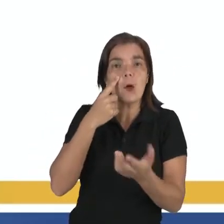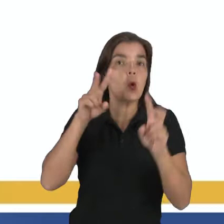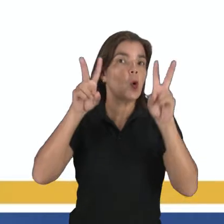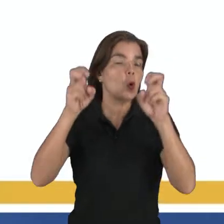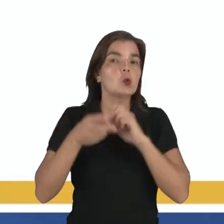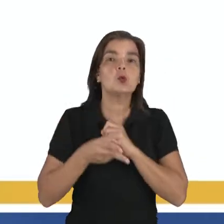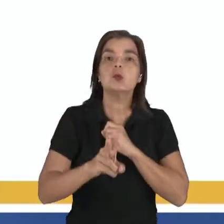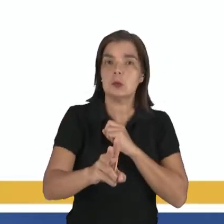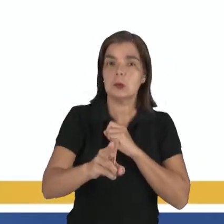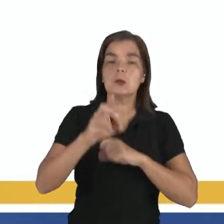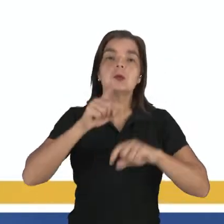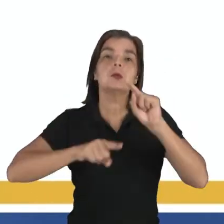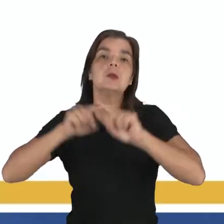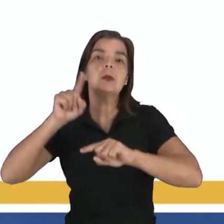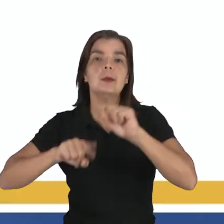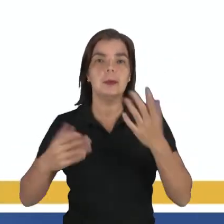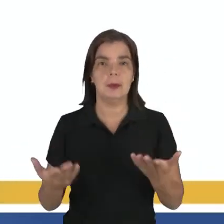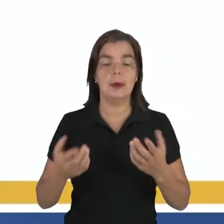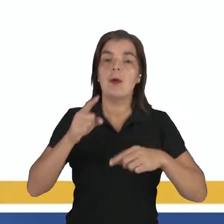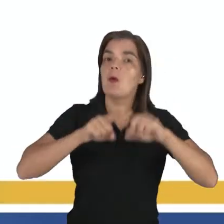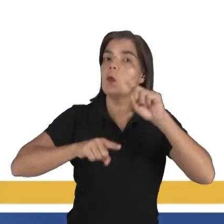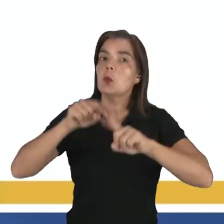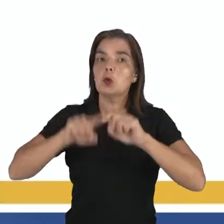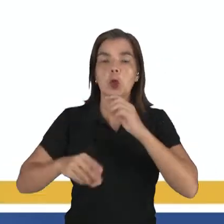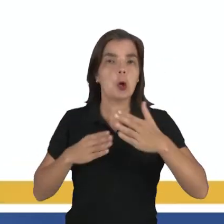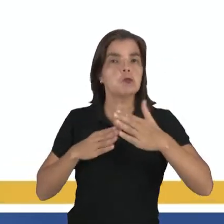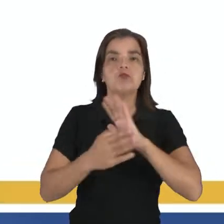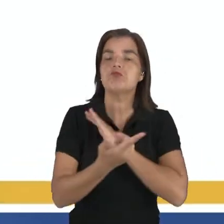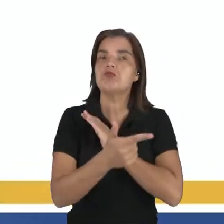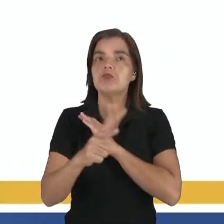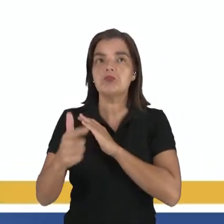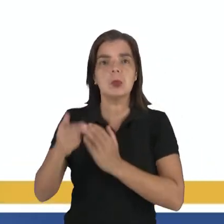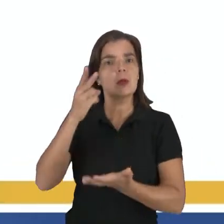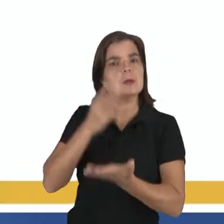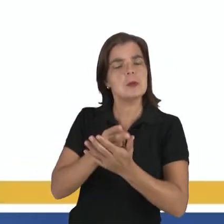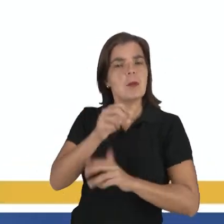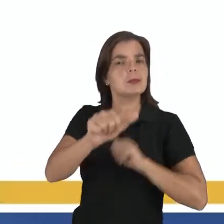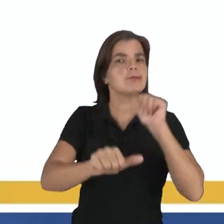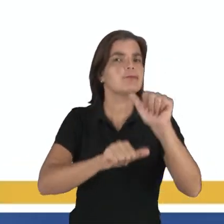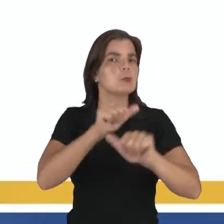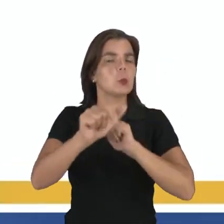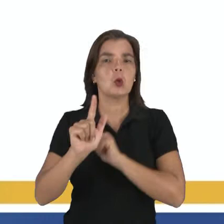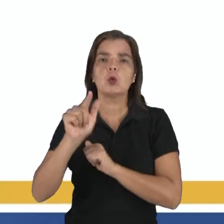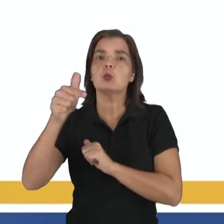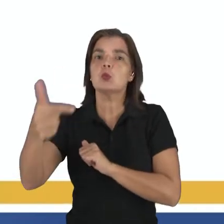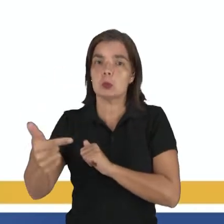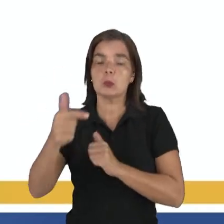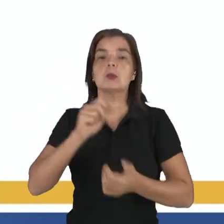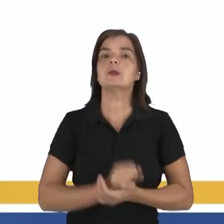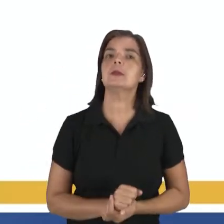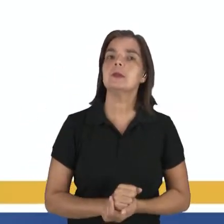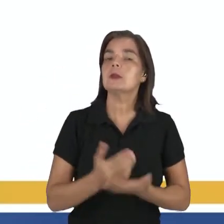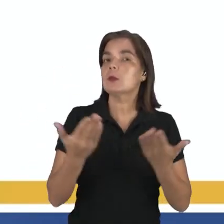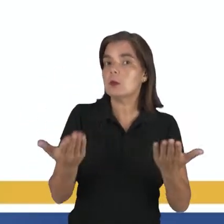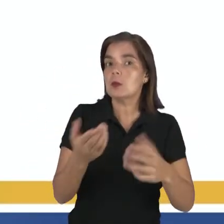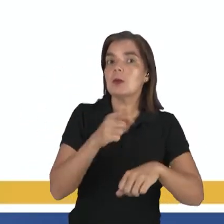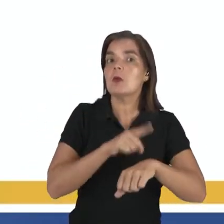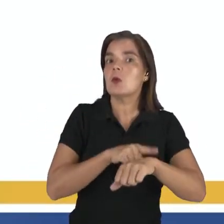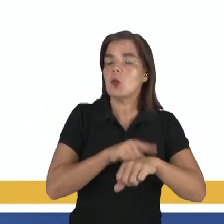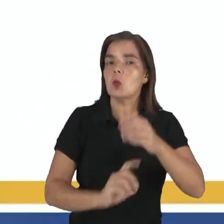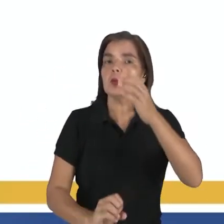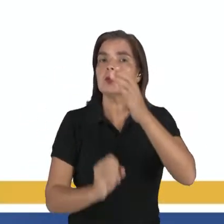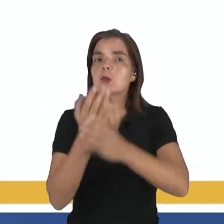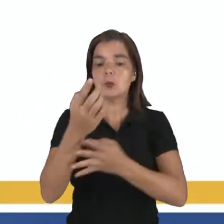sobre continuidade da matéria. A matéria não tem um limite, sempre uma forma se transforma em outra. Então, nesse